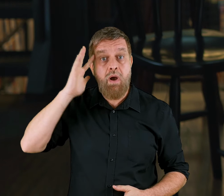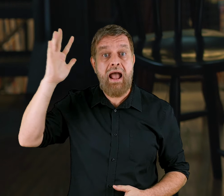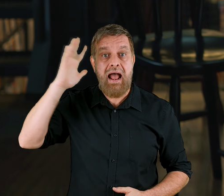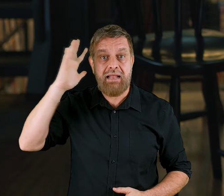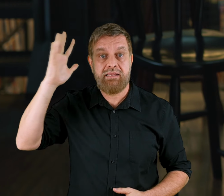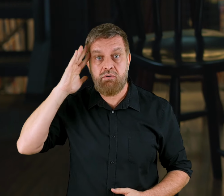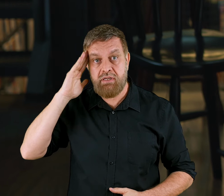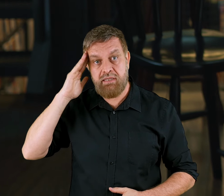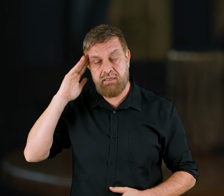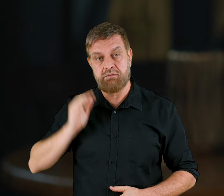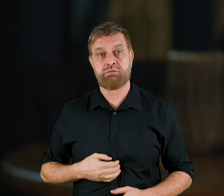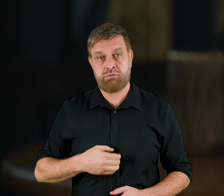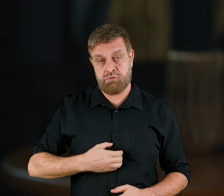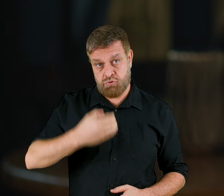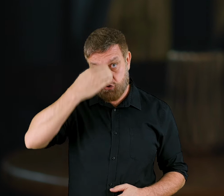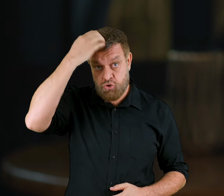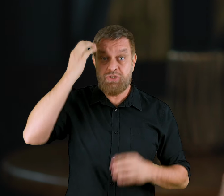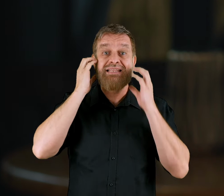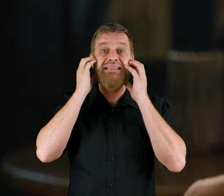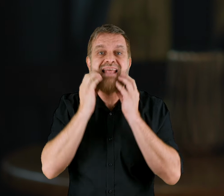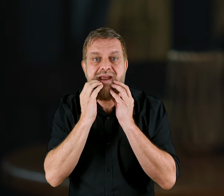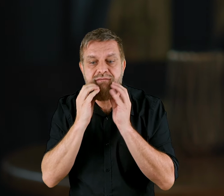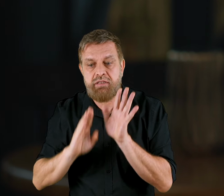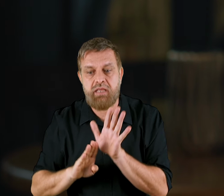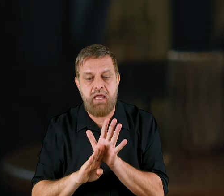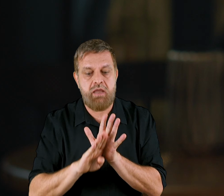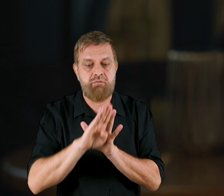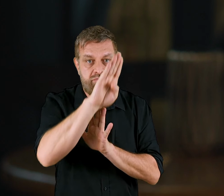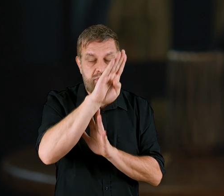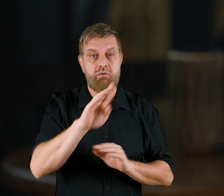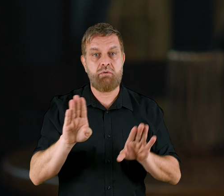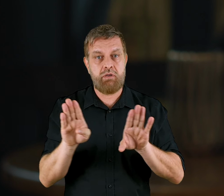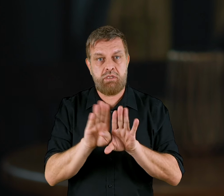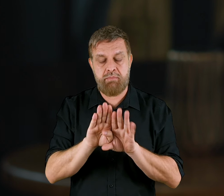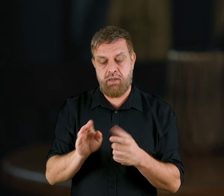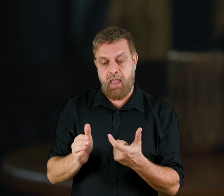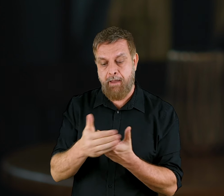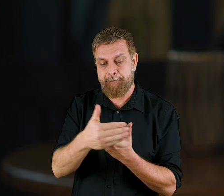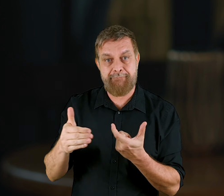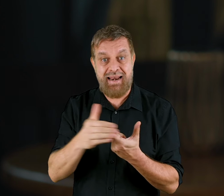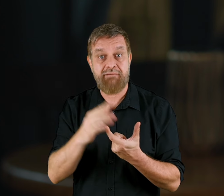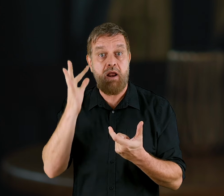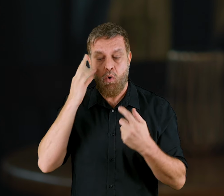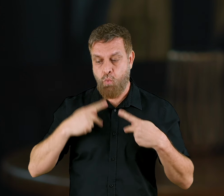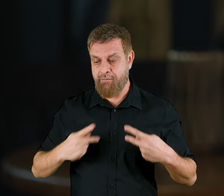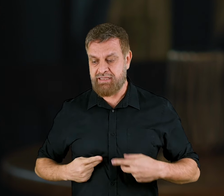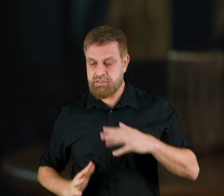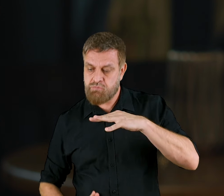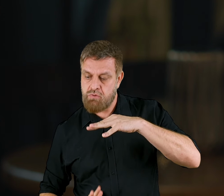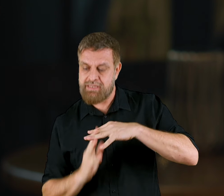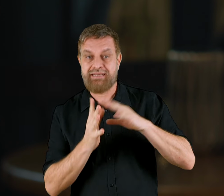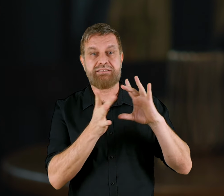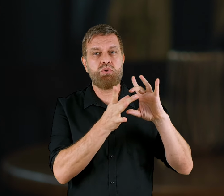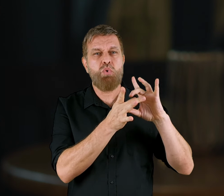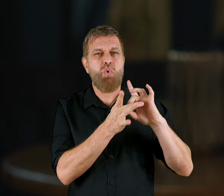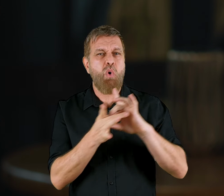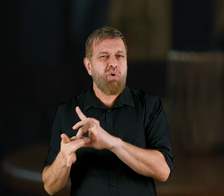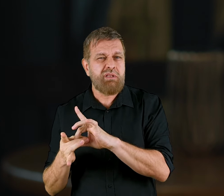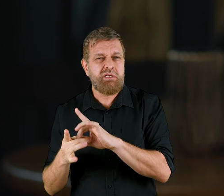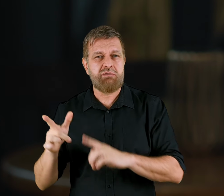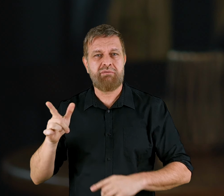teoria da evolução. E, só que Huxley, o Julian Huxley, ele usou o termo transhumanismo num contexto que